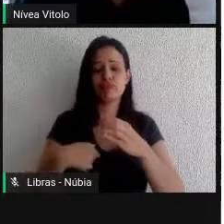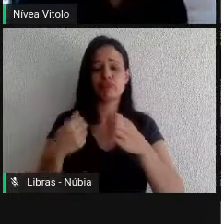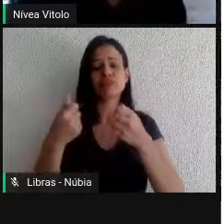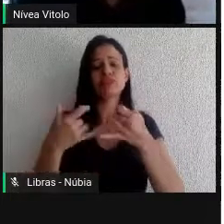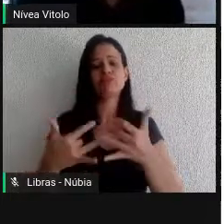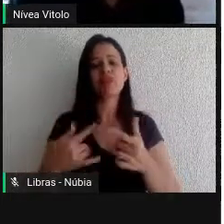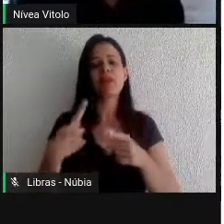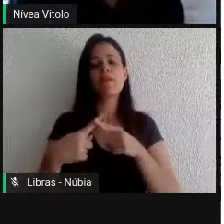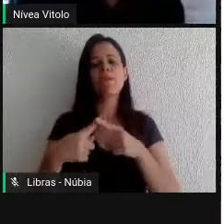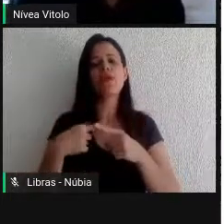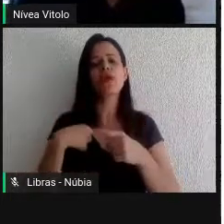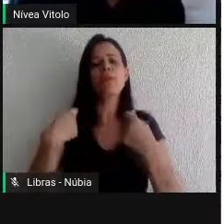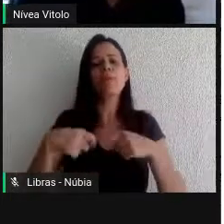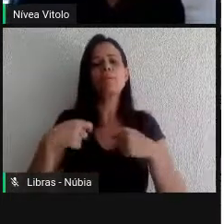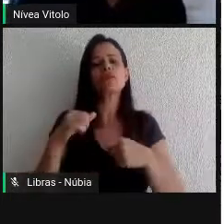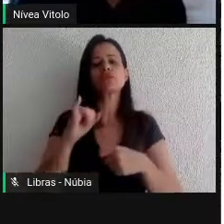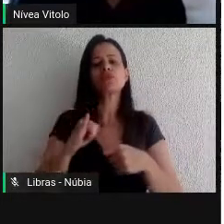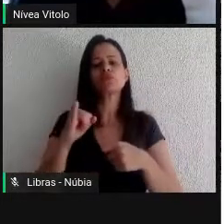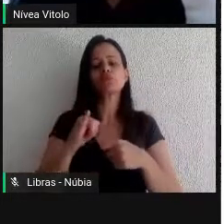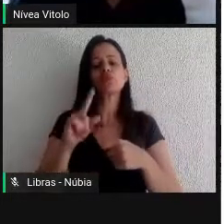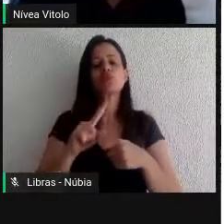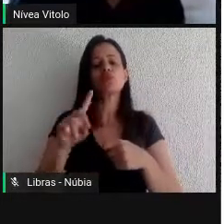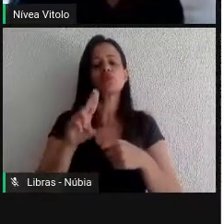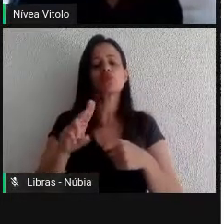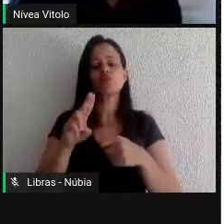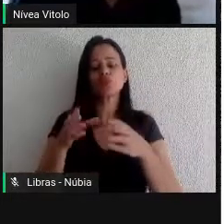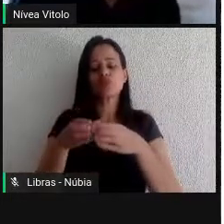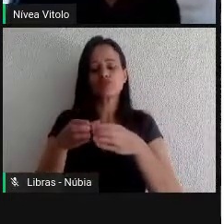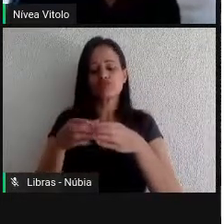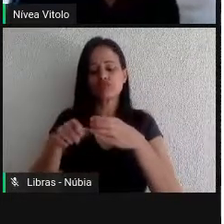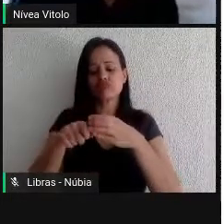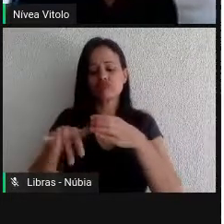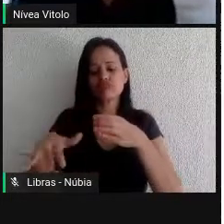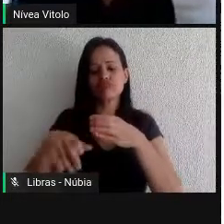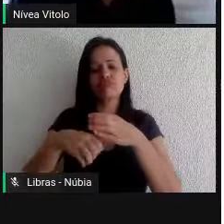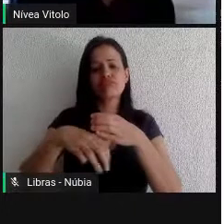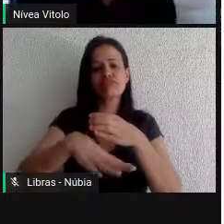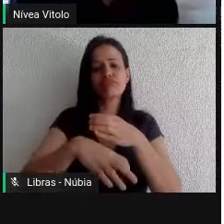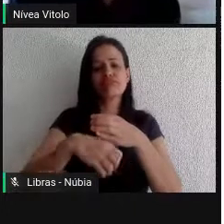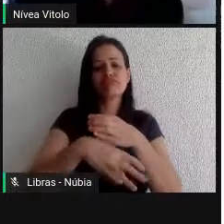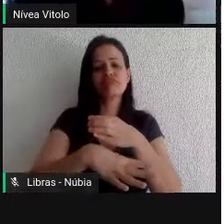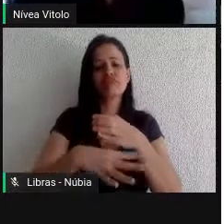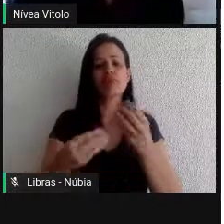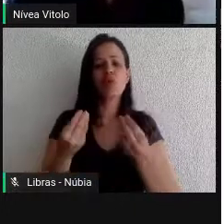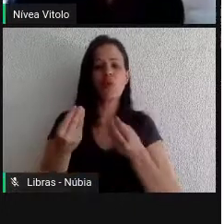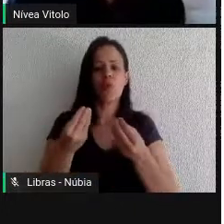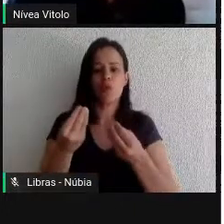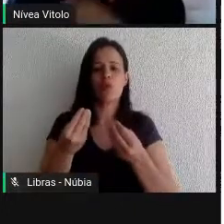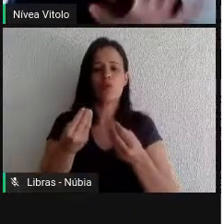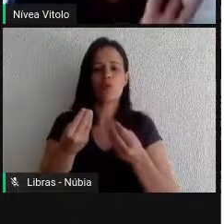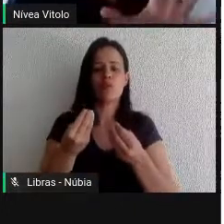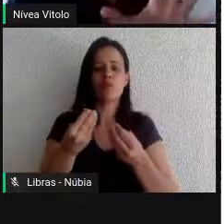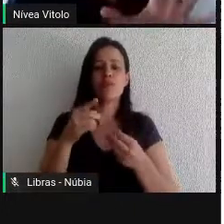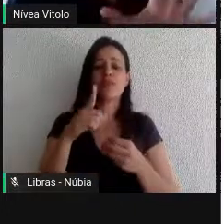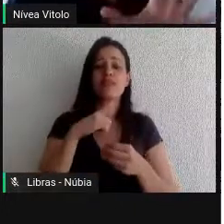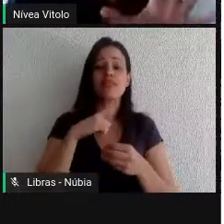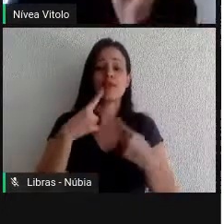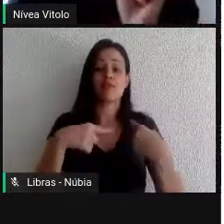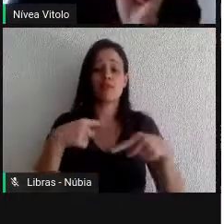precisei utilizar uma subclassificação para as políticas distributivas. Então, as políticas distributivas,